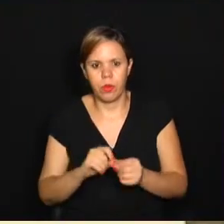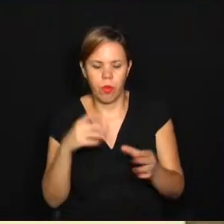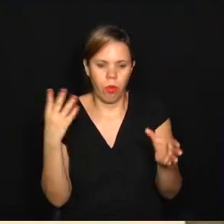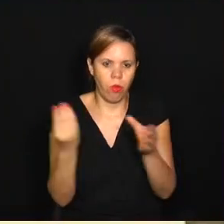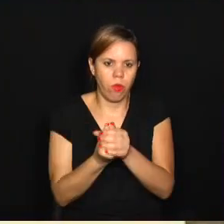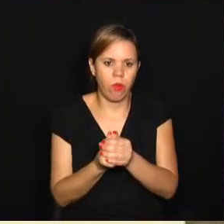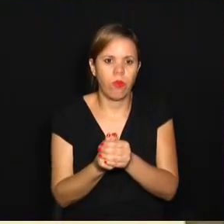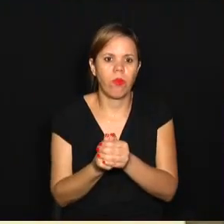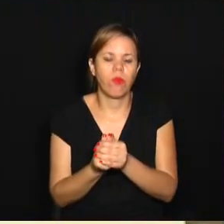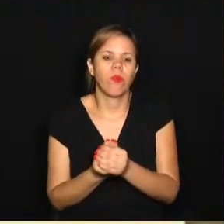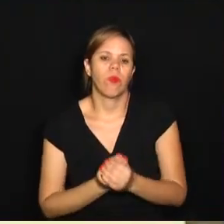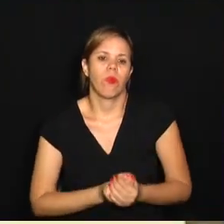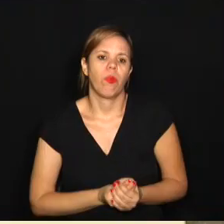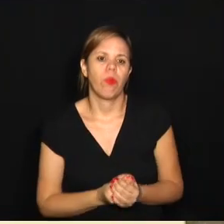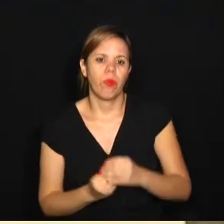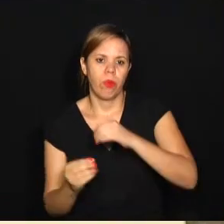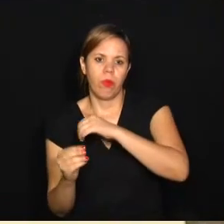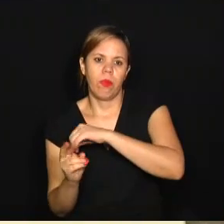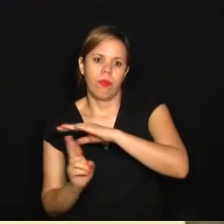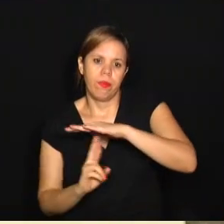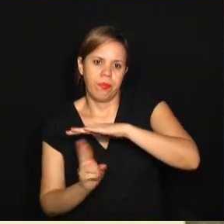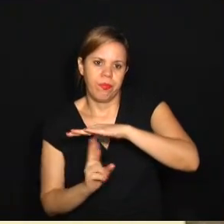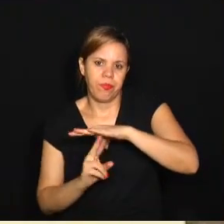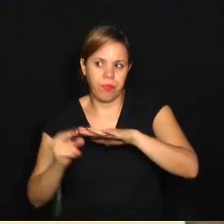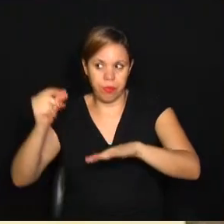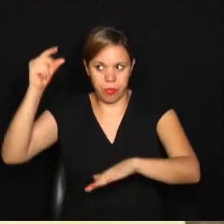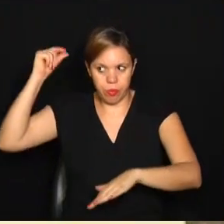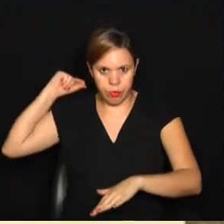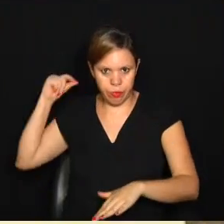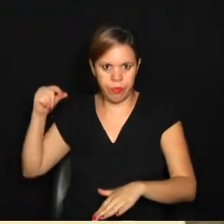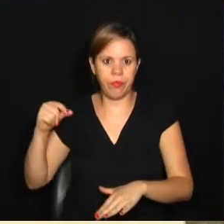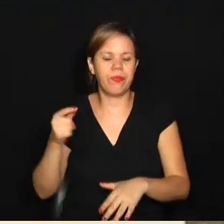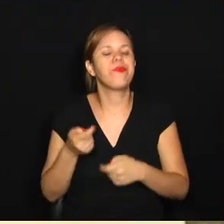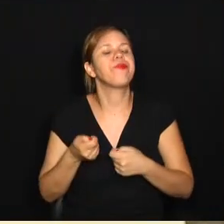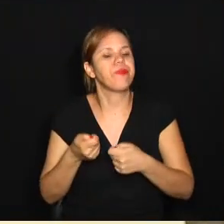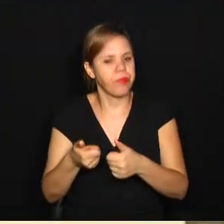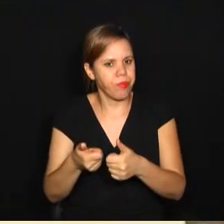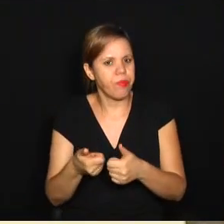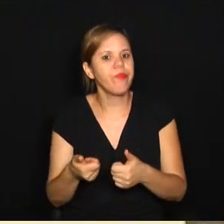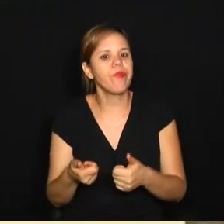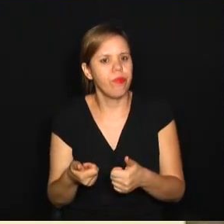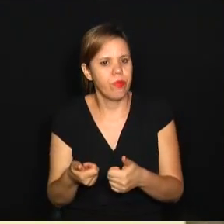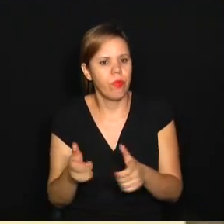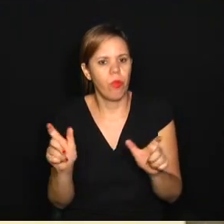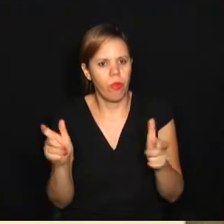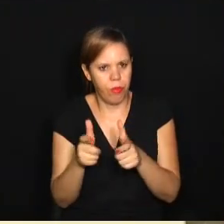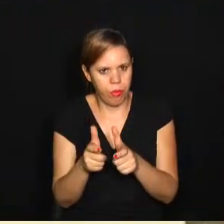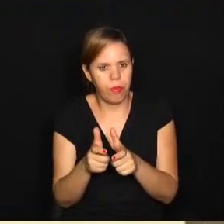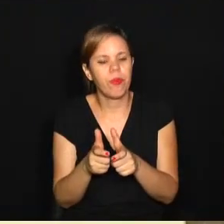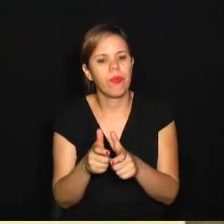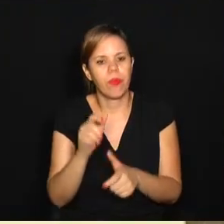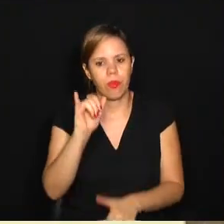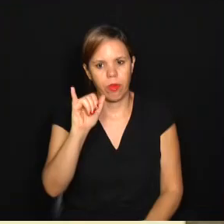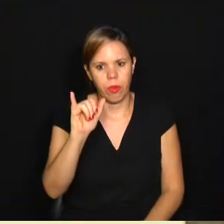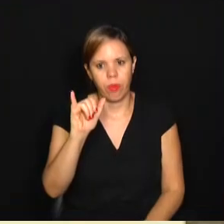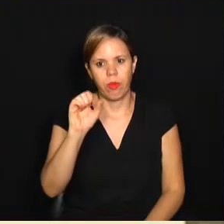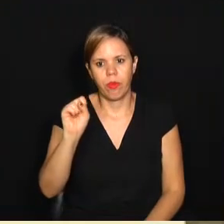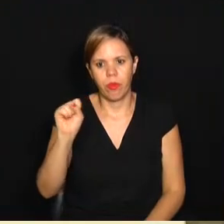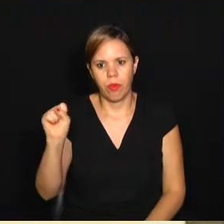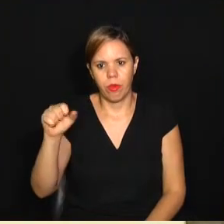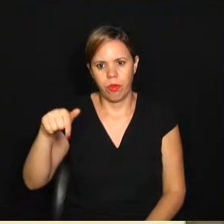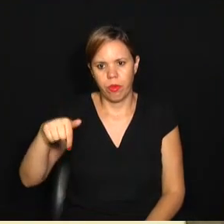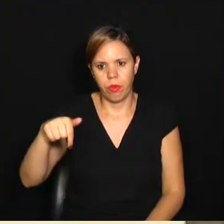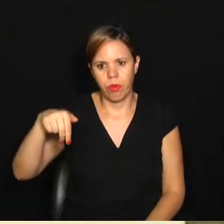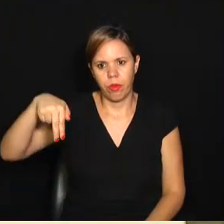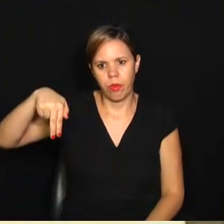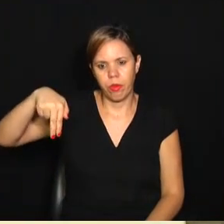instalada na rodoviária antiga, foi concedido uma redução do ISS-QN, que é o